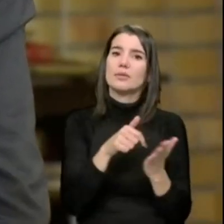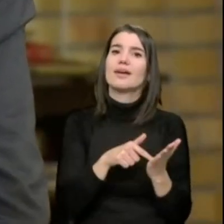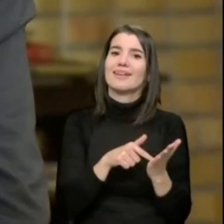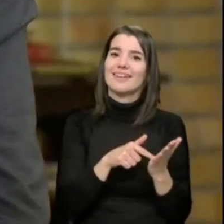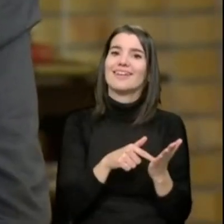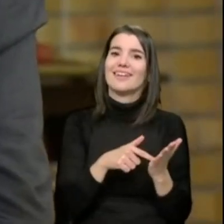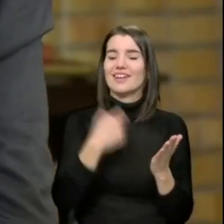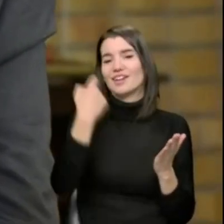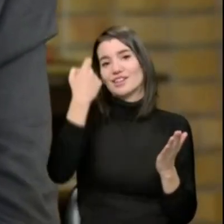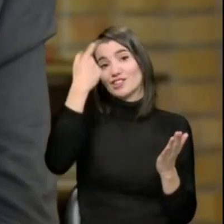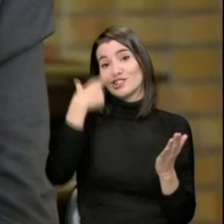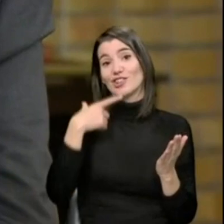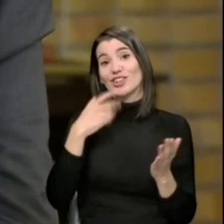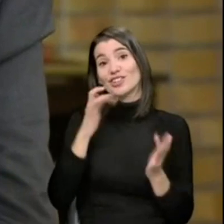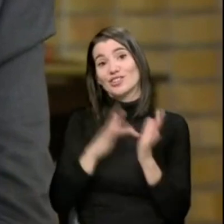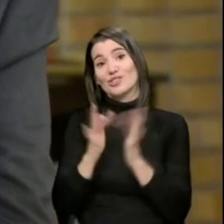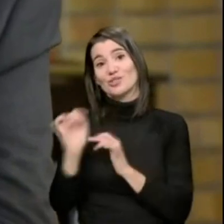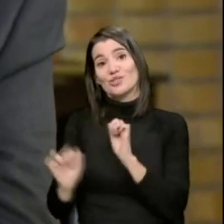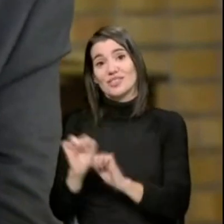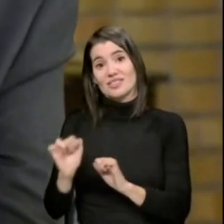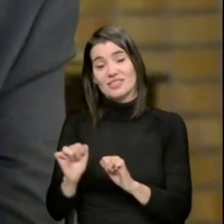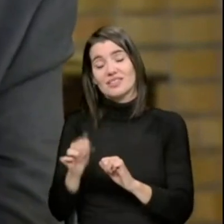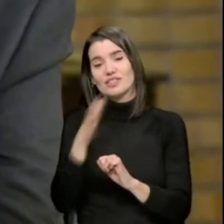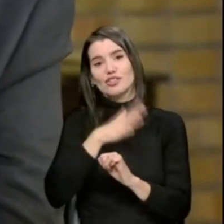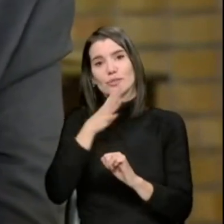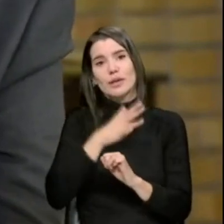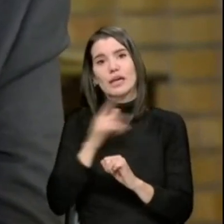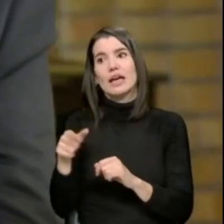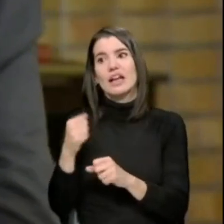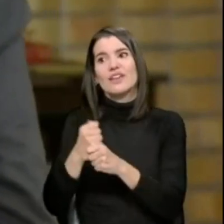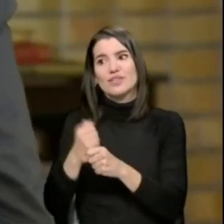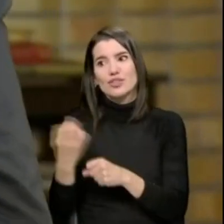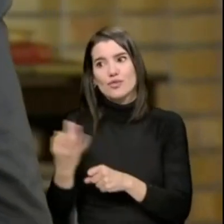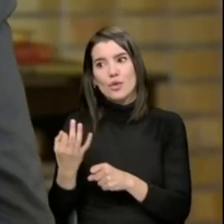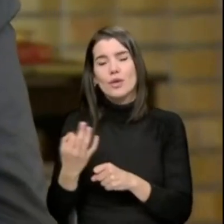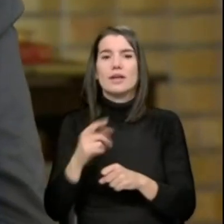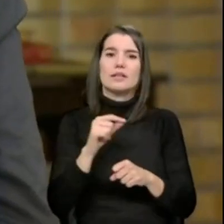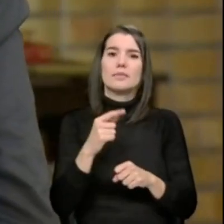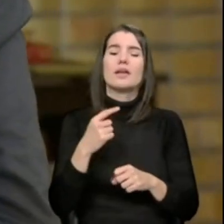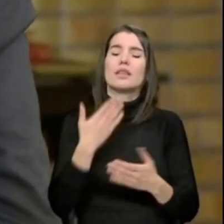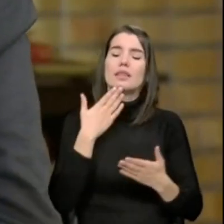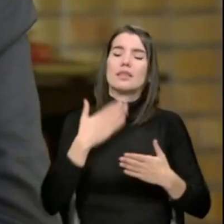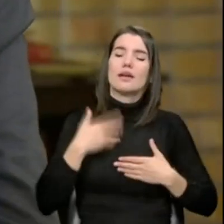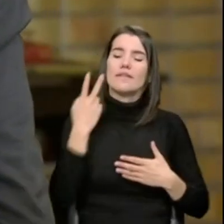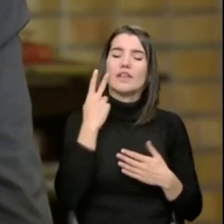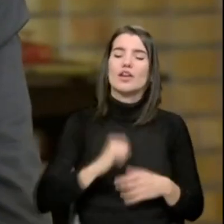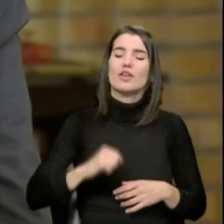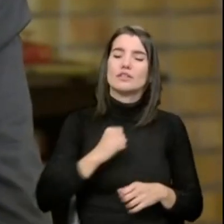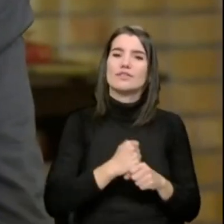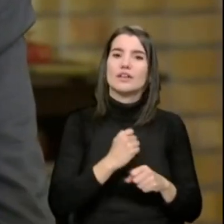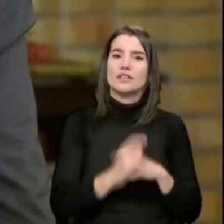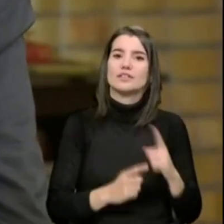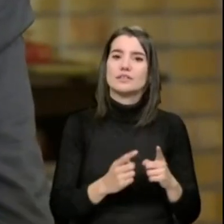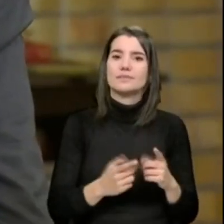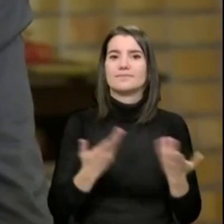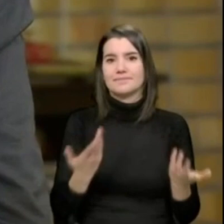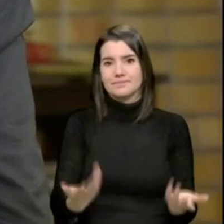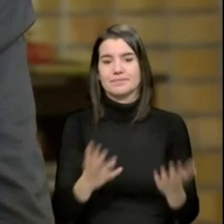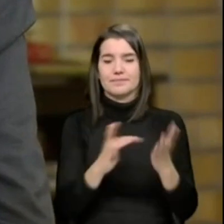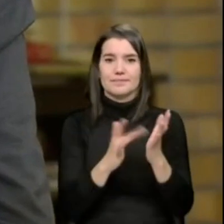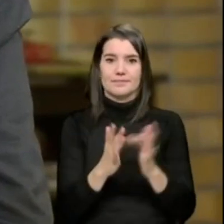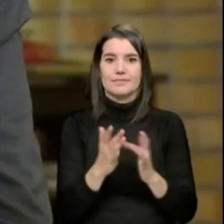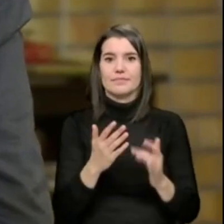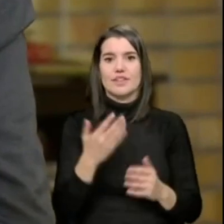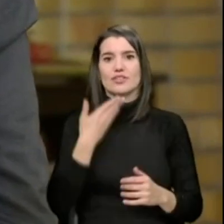Jesus, que nos ajuda não só a perceber o que é que ele fez, mas o que é que ele está a fazer na nossa vida. E por isso a experiência de cristã é